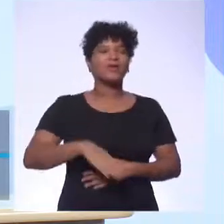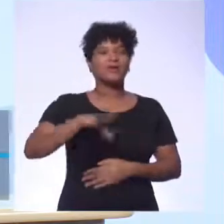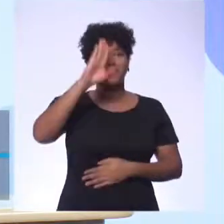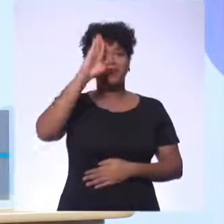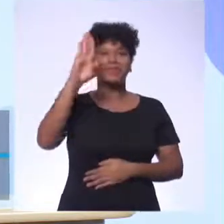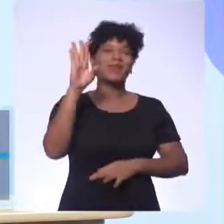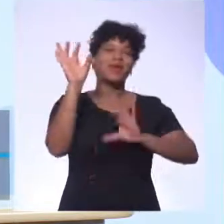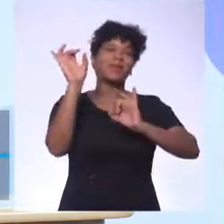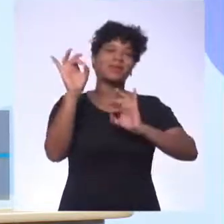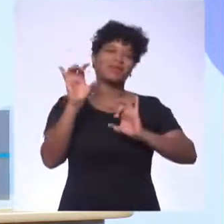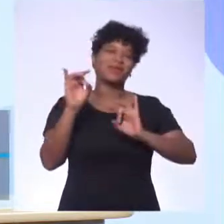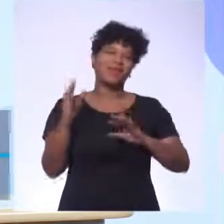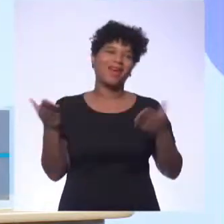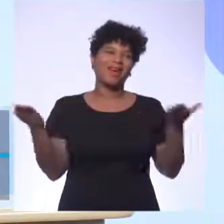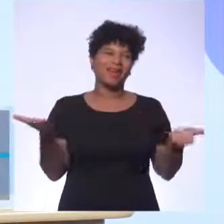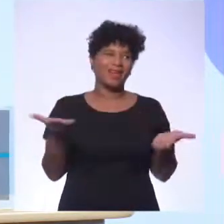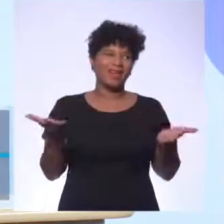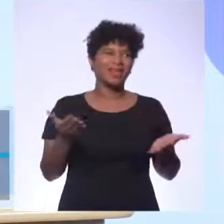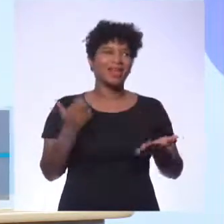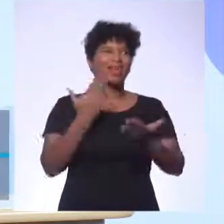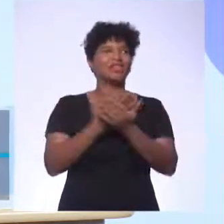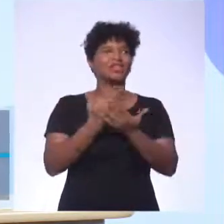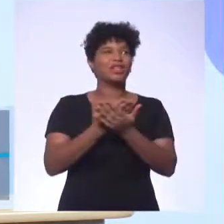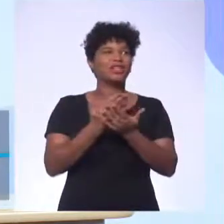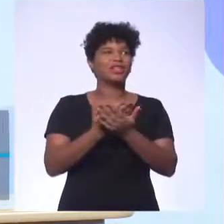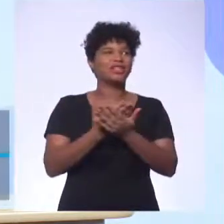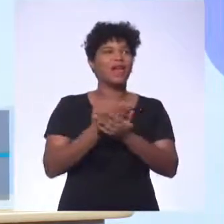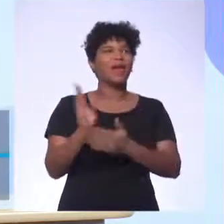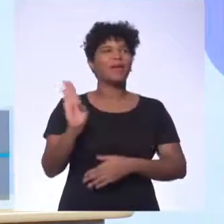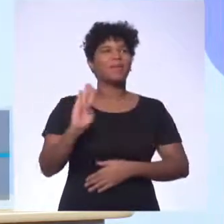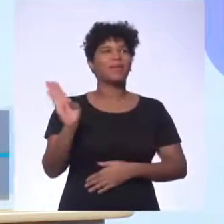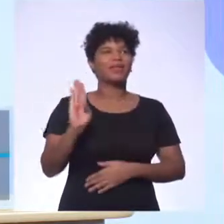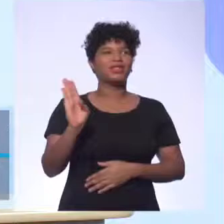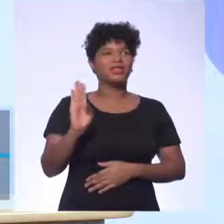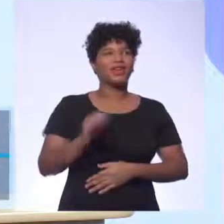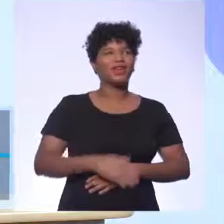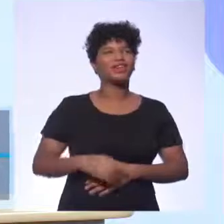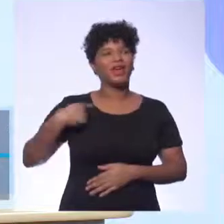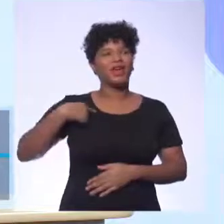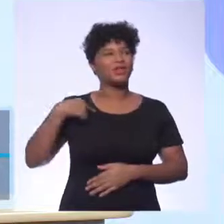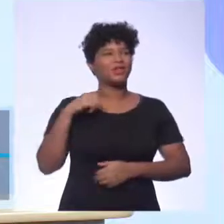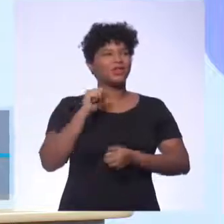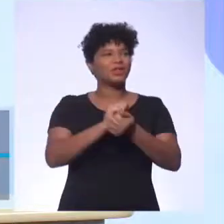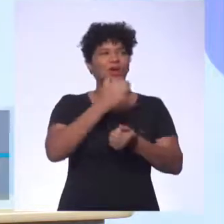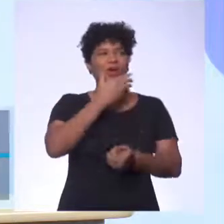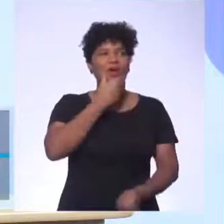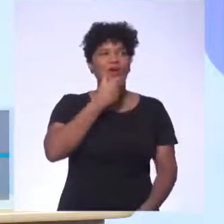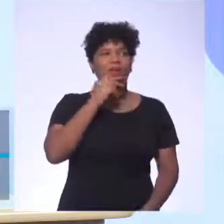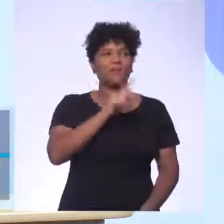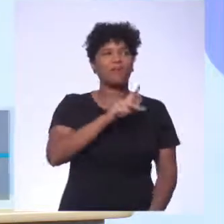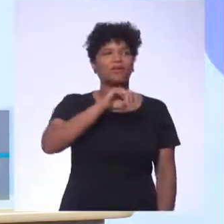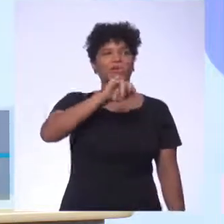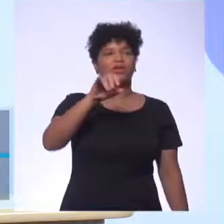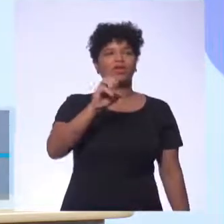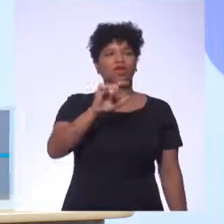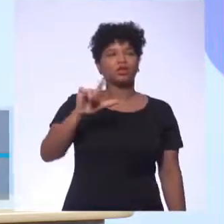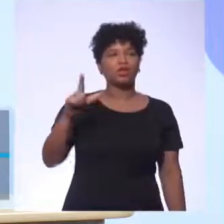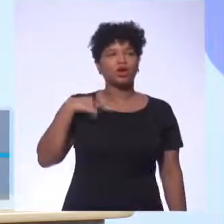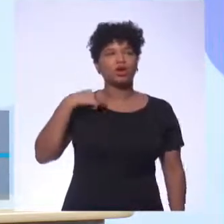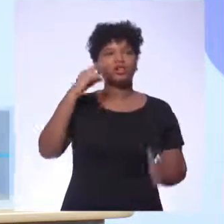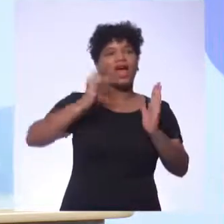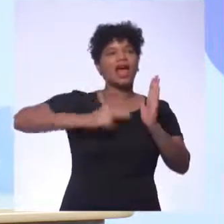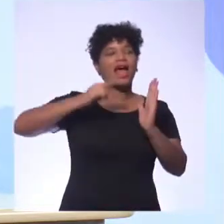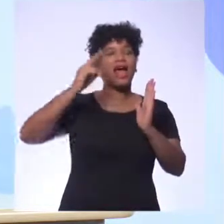mesmo essa aula de biologia com o professor Ed Joel. Eu estarei aqui também de forma especial lendo com